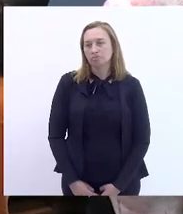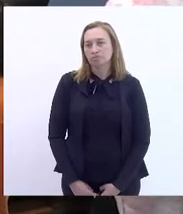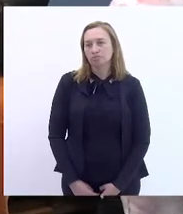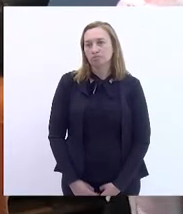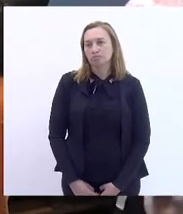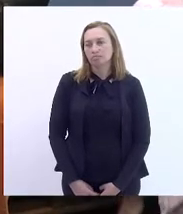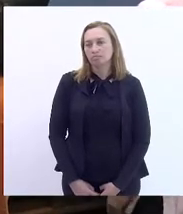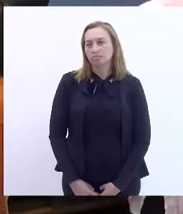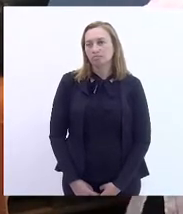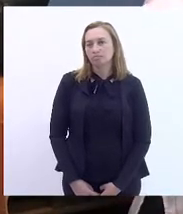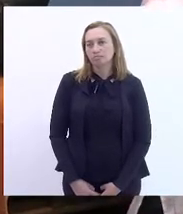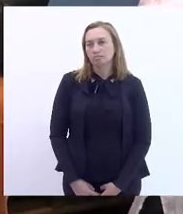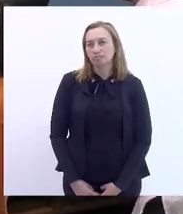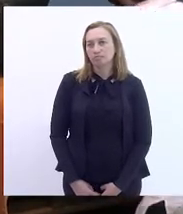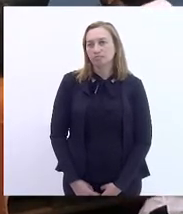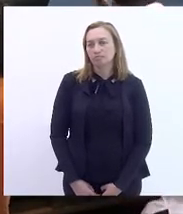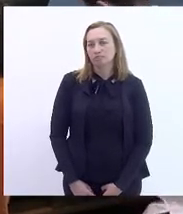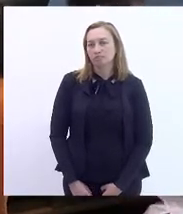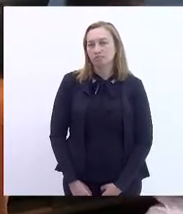nós